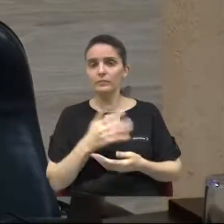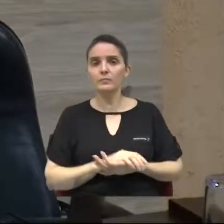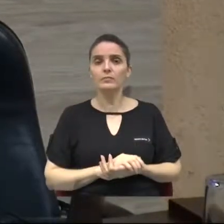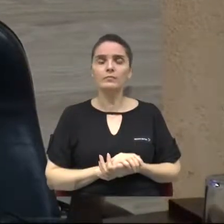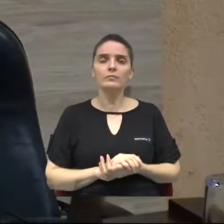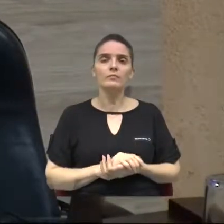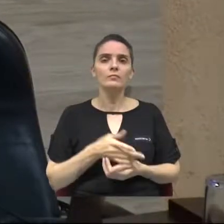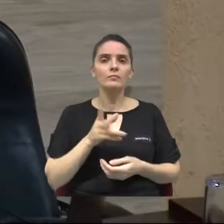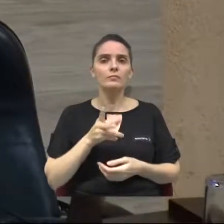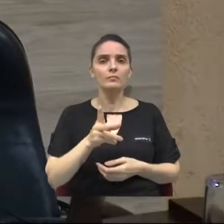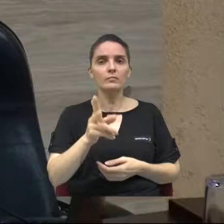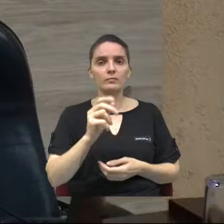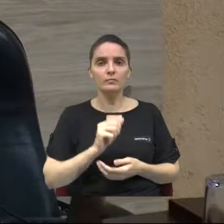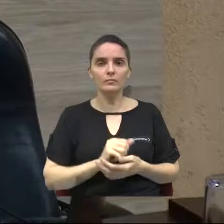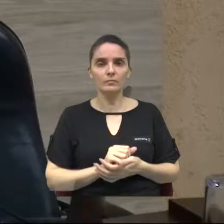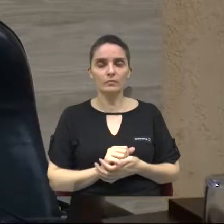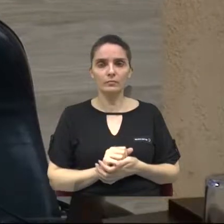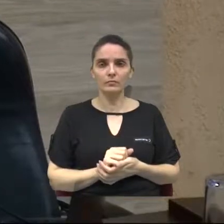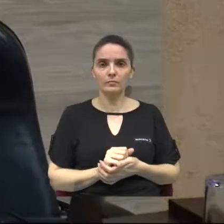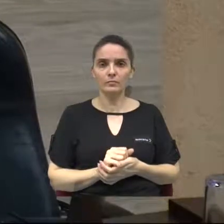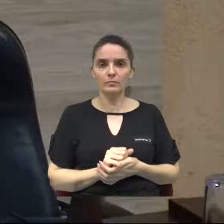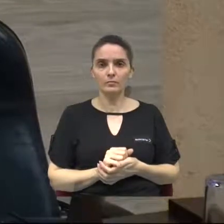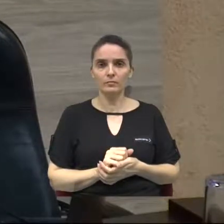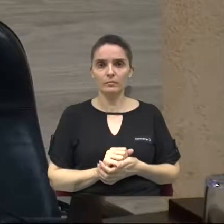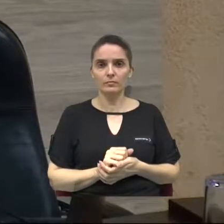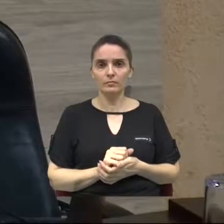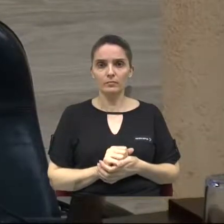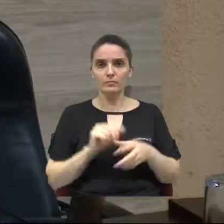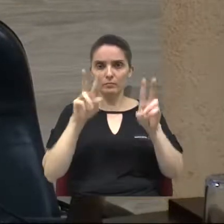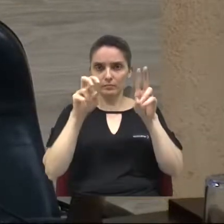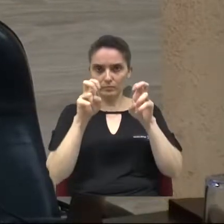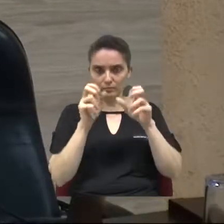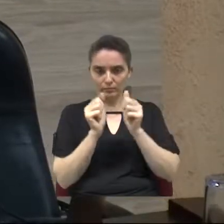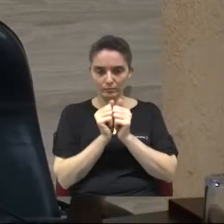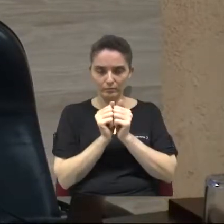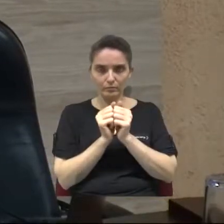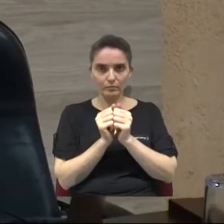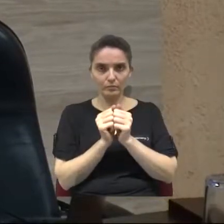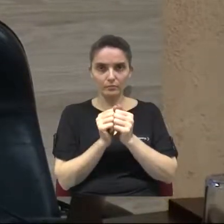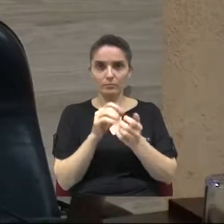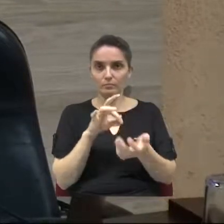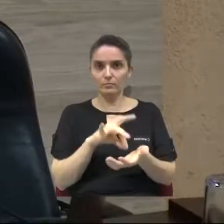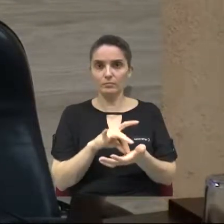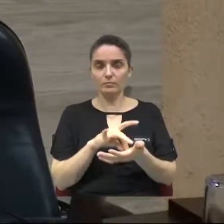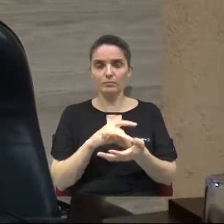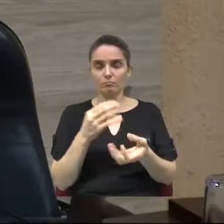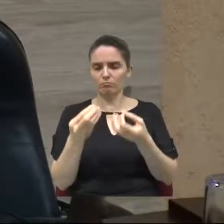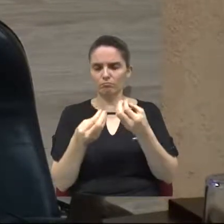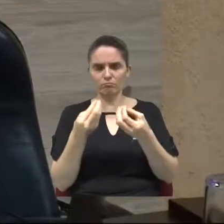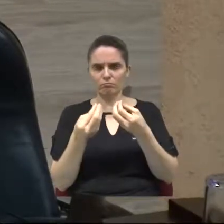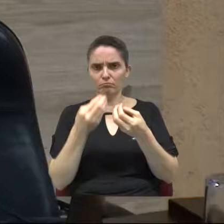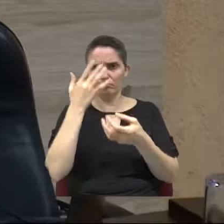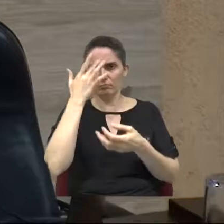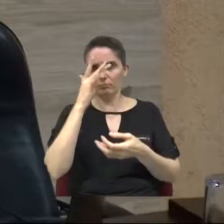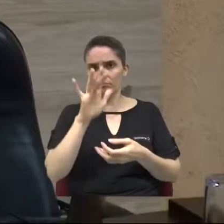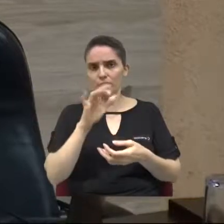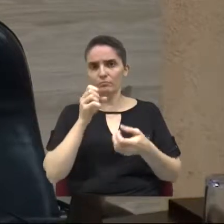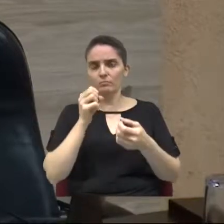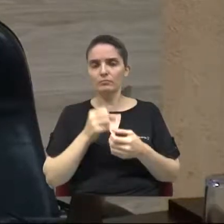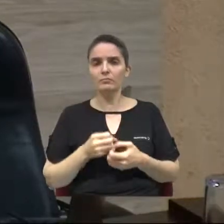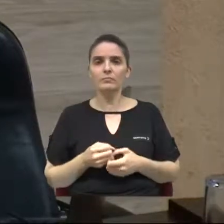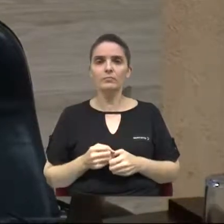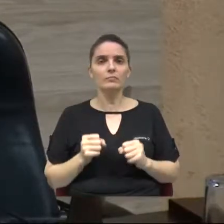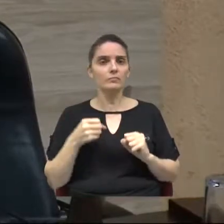sempre interligados todos os assuntos. E, realmente, eu não sei, mas a necessidade de se colocar,